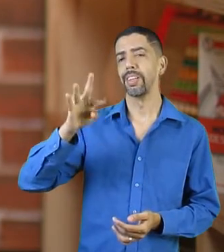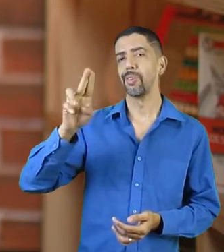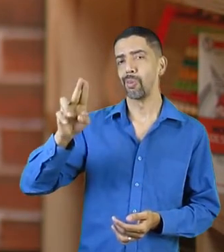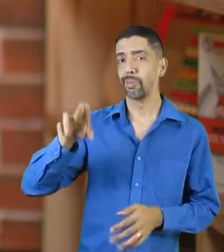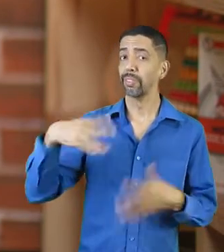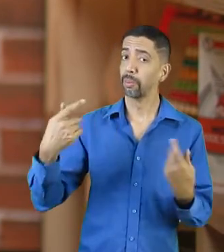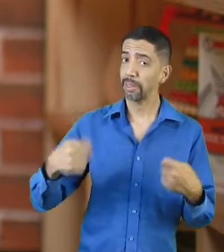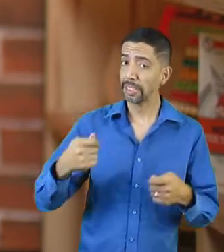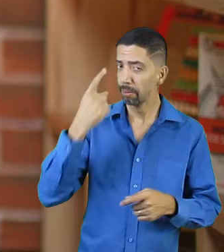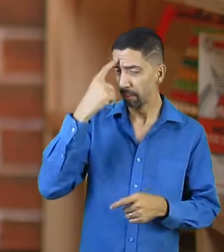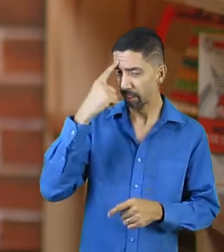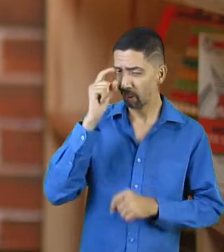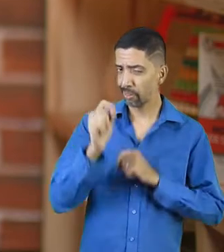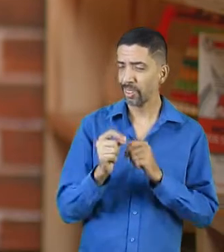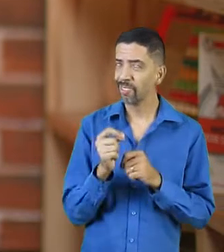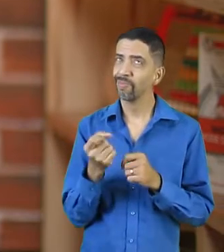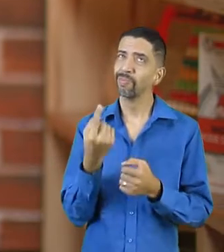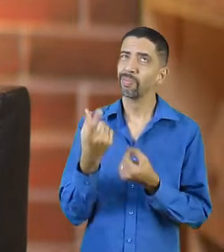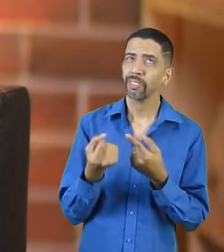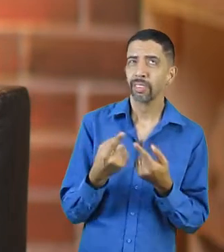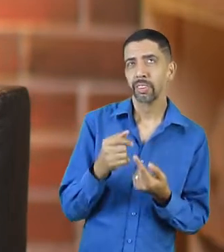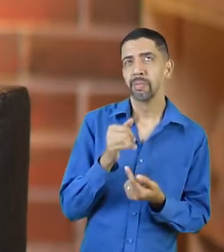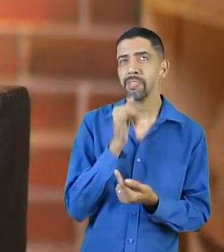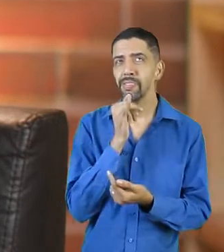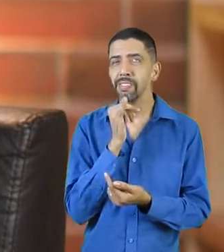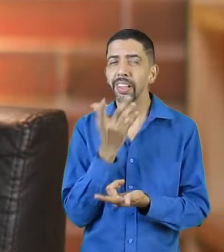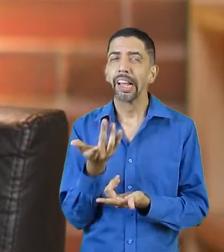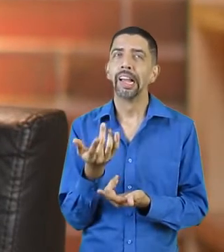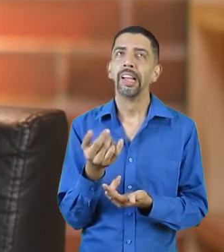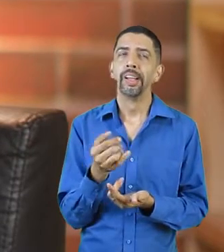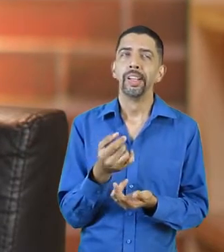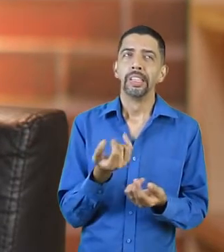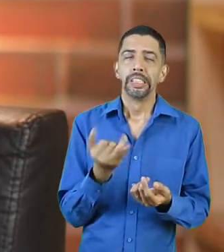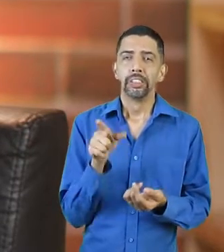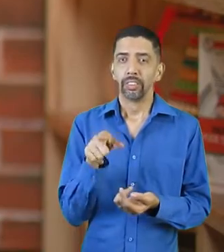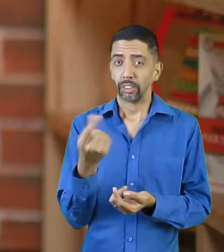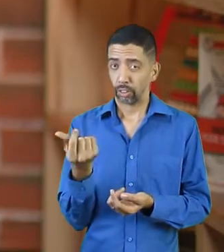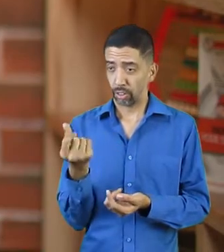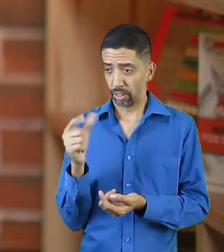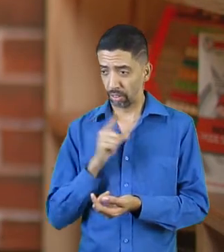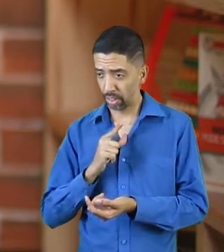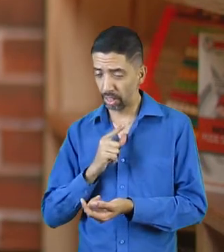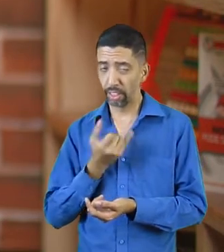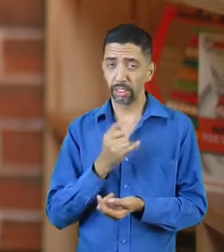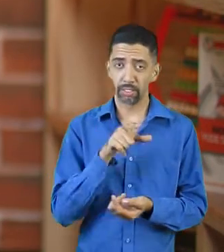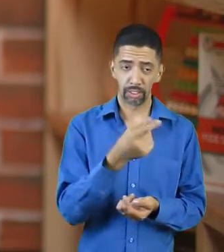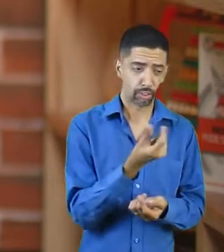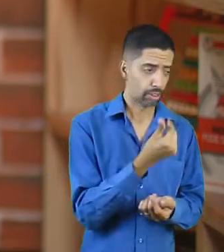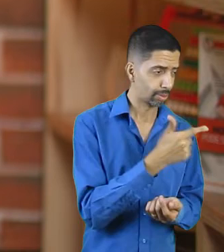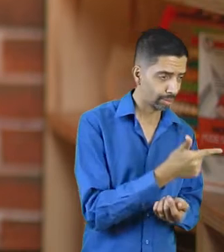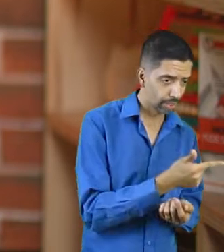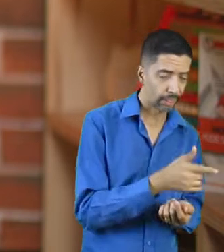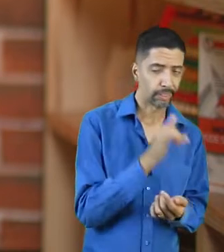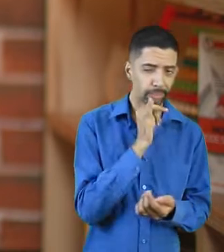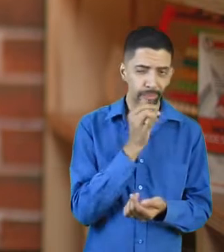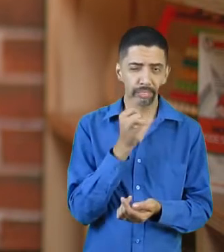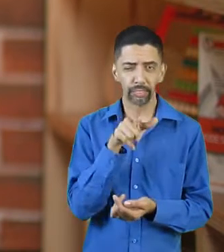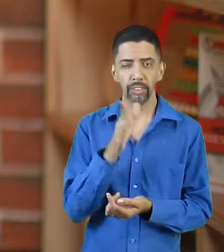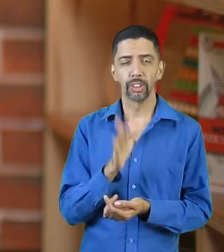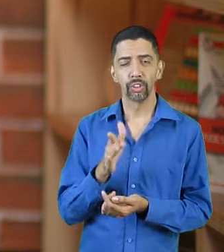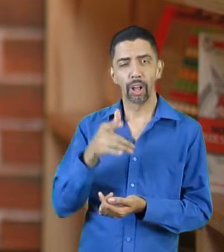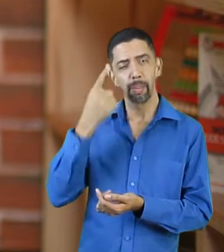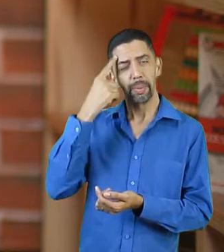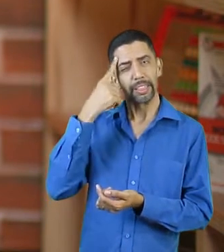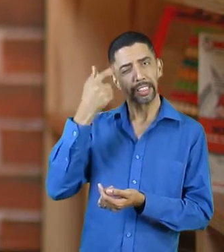alguns cenários, né? Cenários esses, tendo dinheiro ou não tendo dinheiro. Se você é prevenido, já tem uma